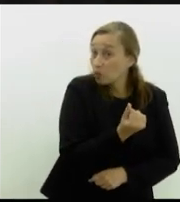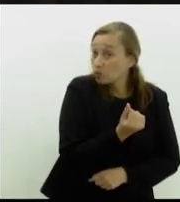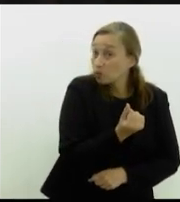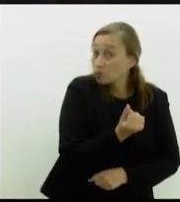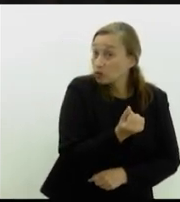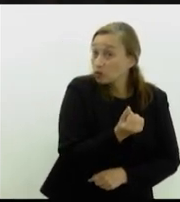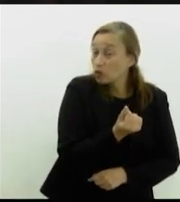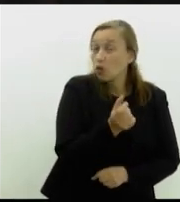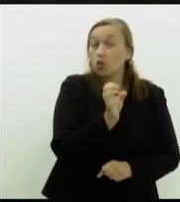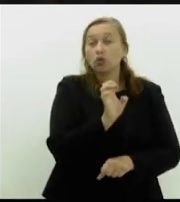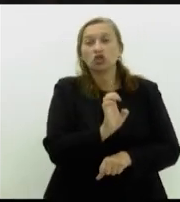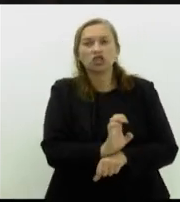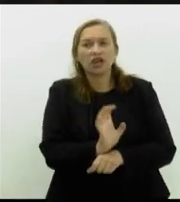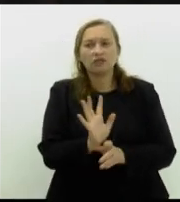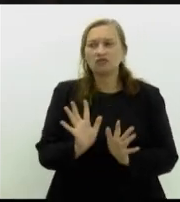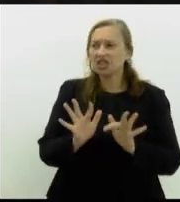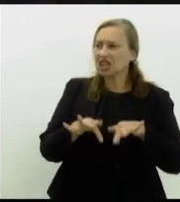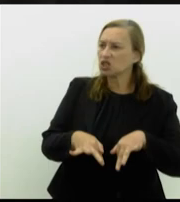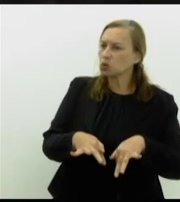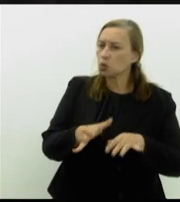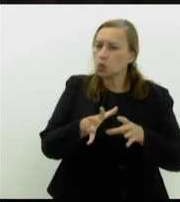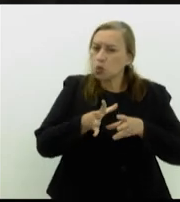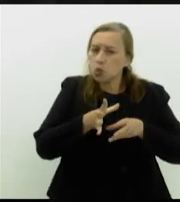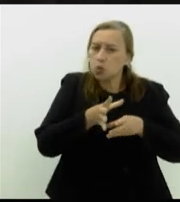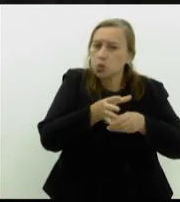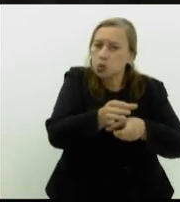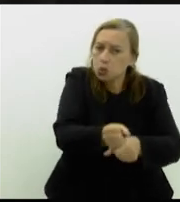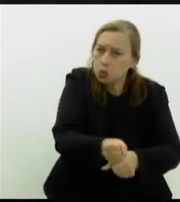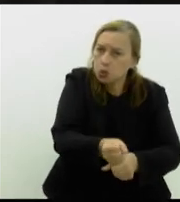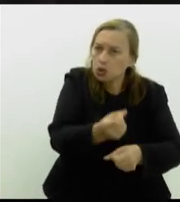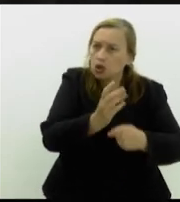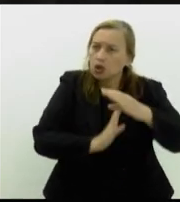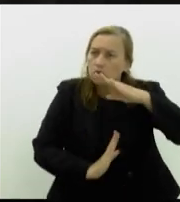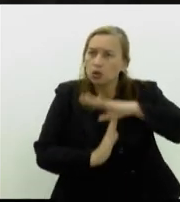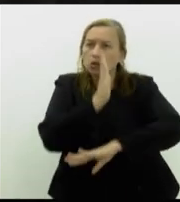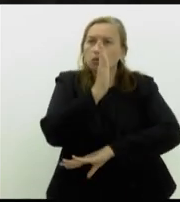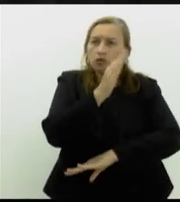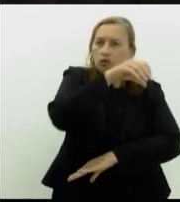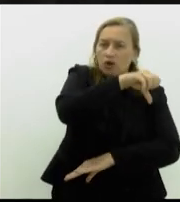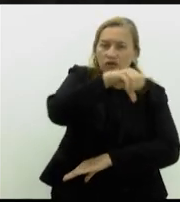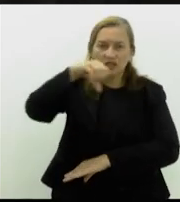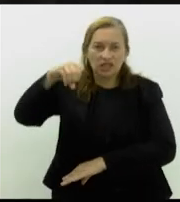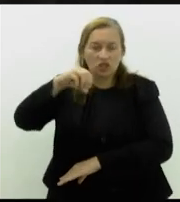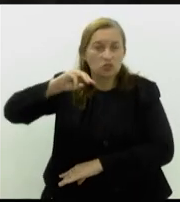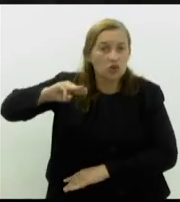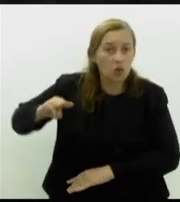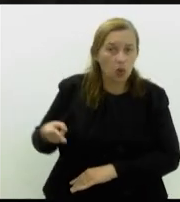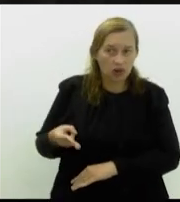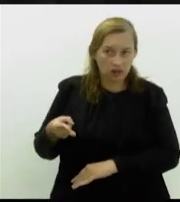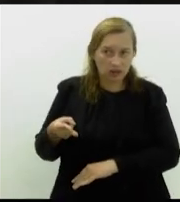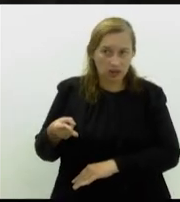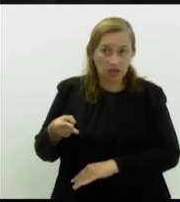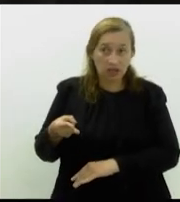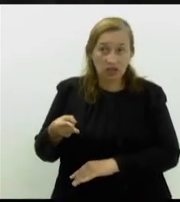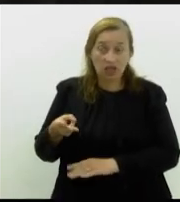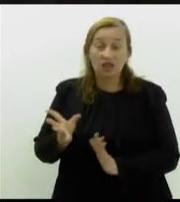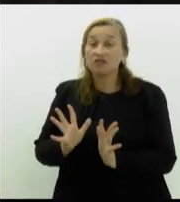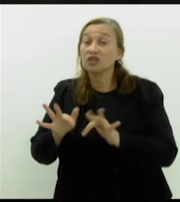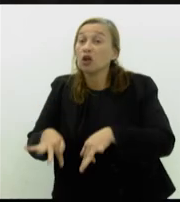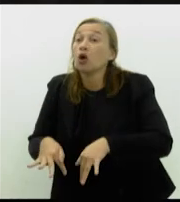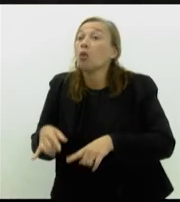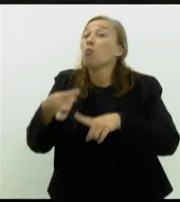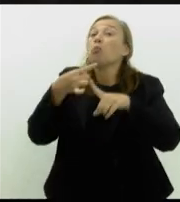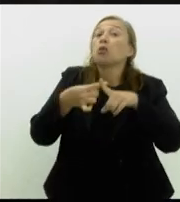o Estado fechou com um superávit de 900 milhões. E fechou por quê